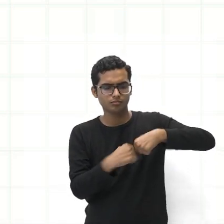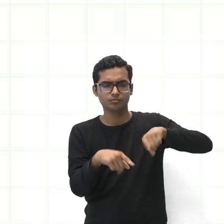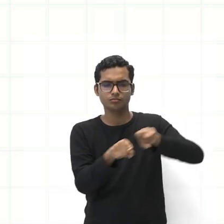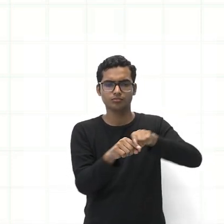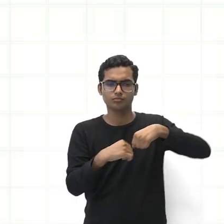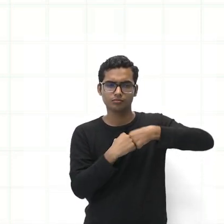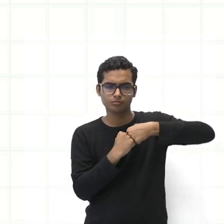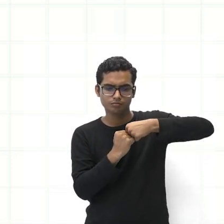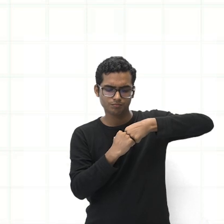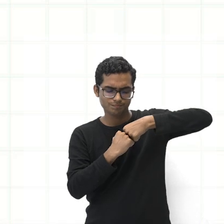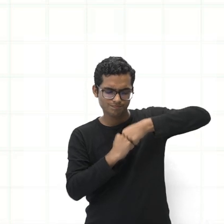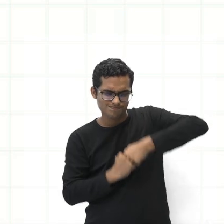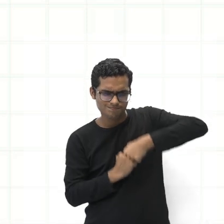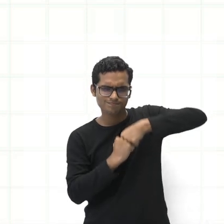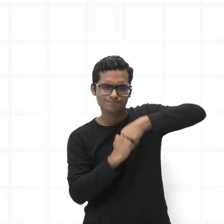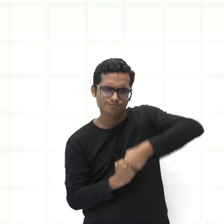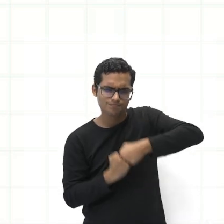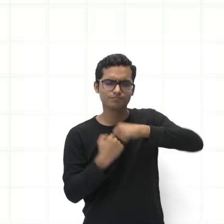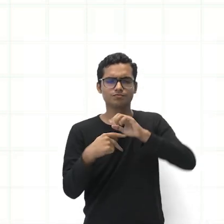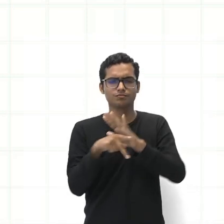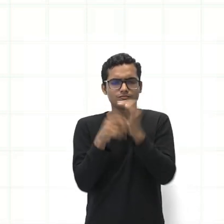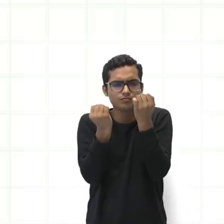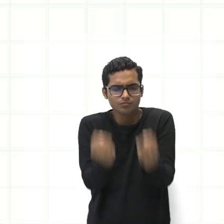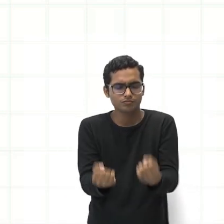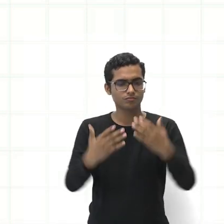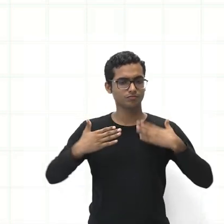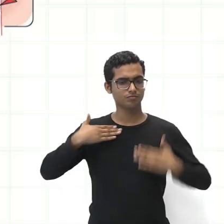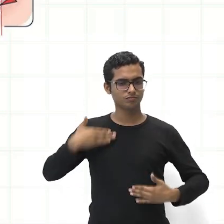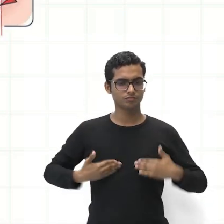ossos aqui também, certo?